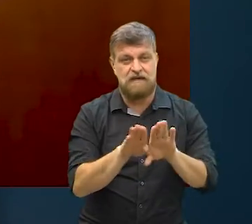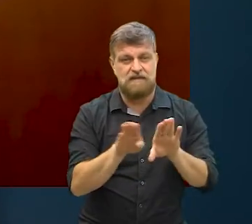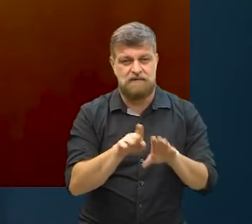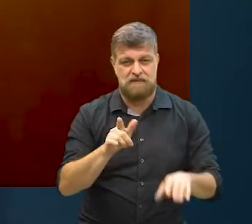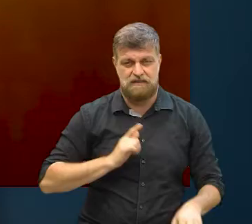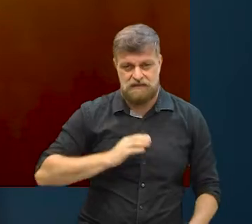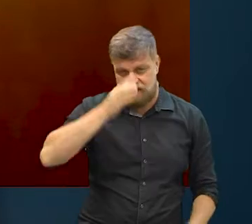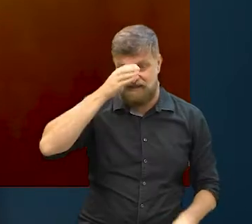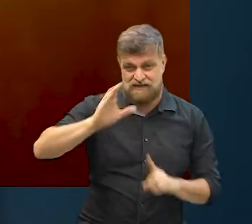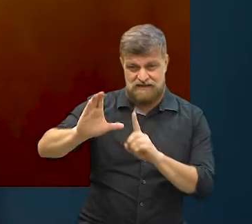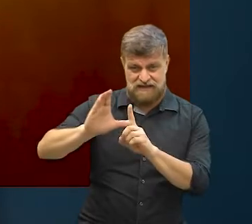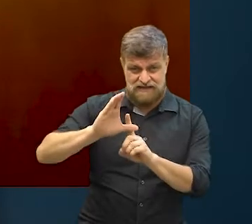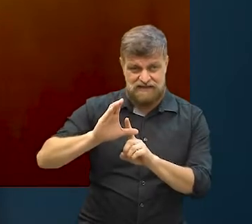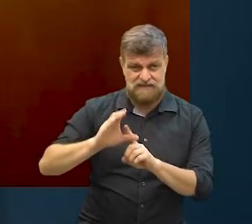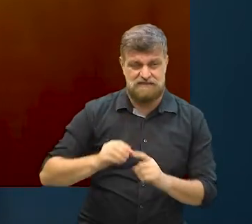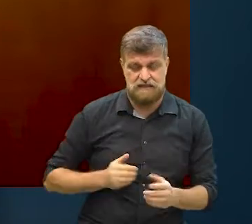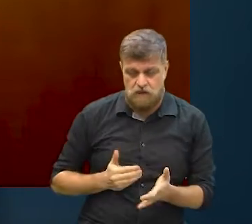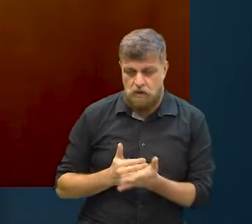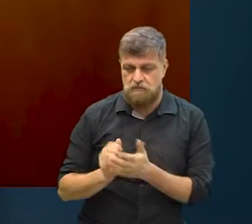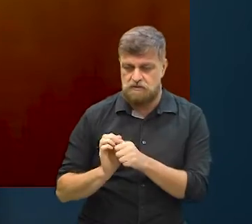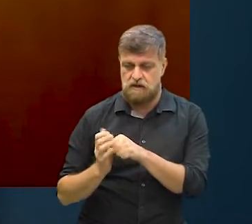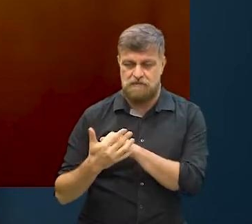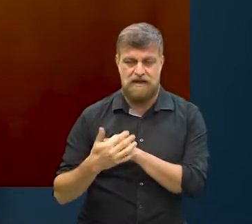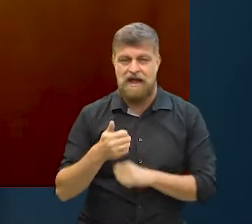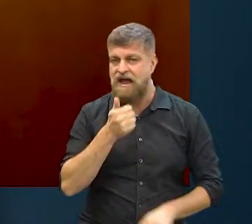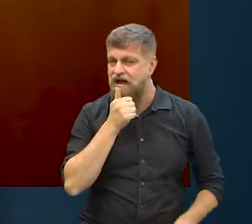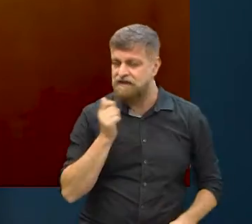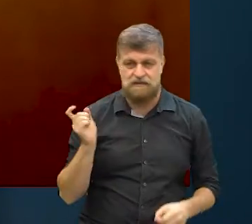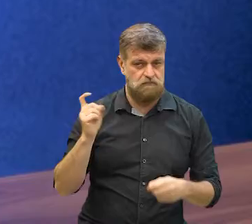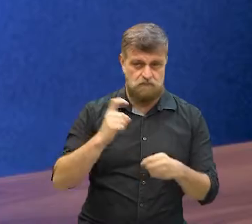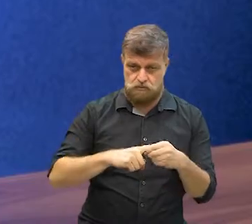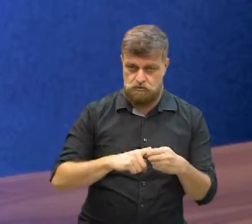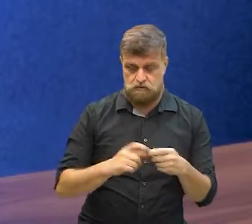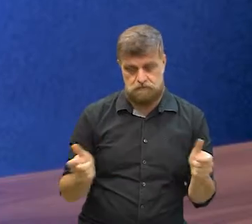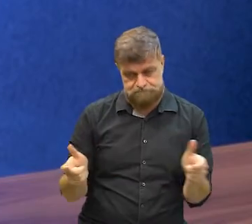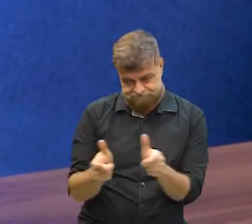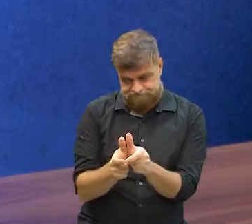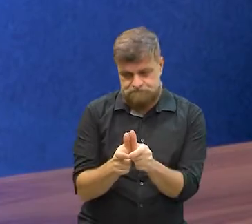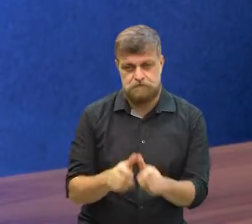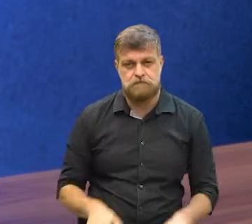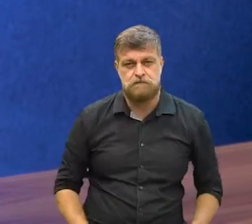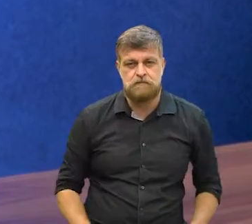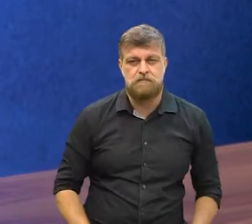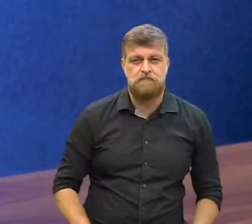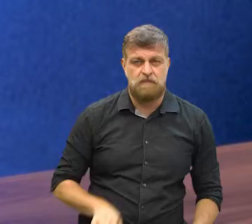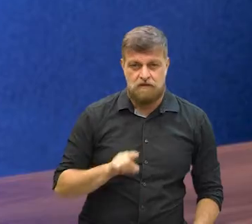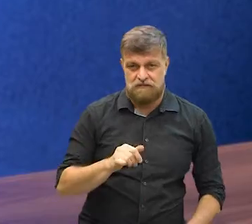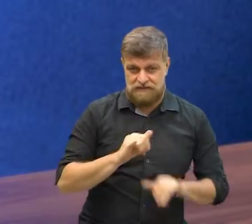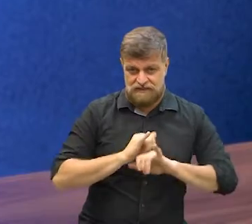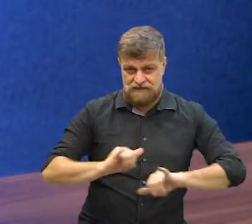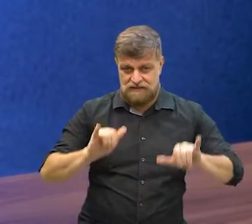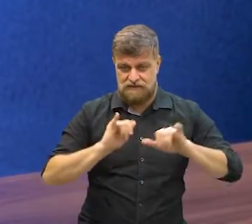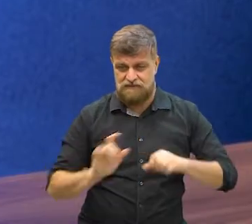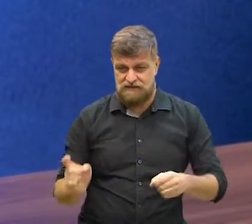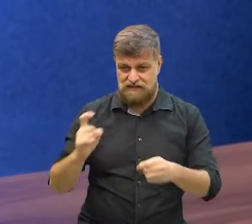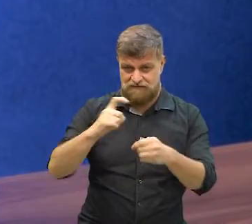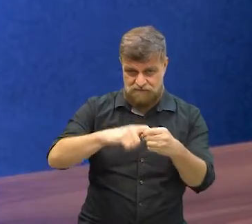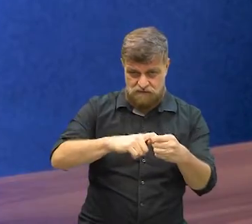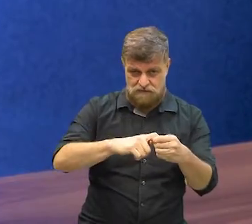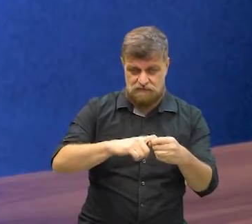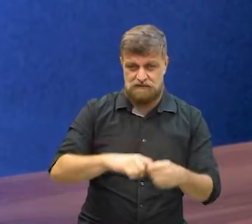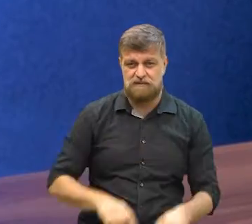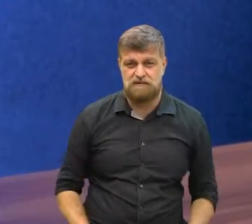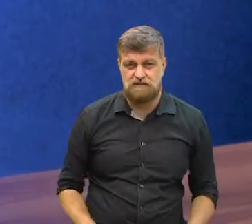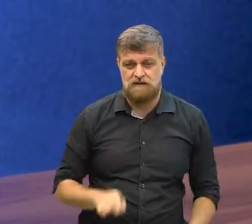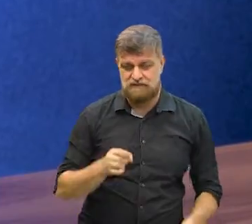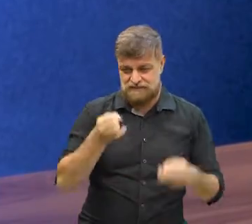voltar às minhas clientes, que tem um cliente desde a primeira pandemia que ainda não voltou. Você está falando em relação à volta, A gente